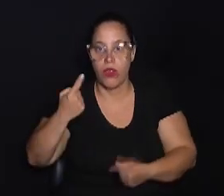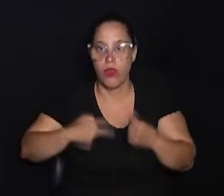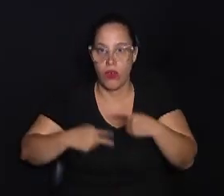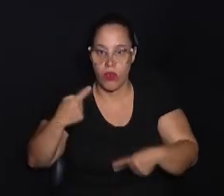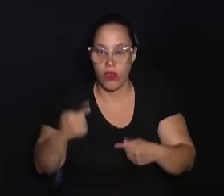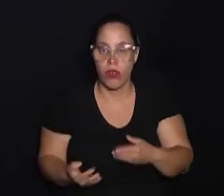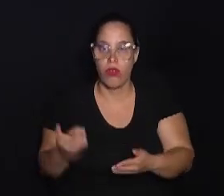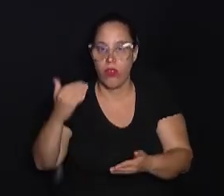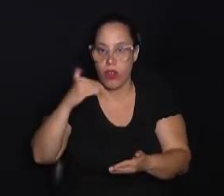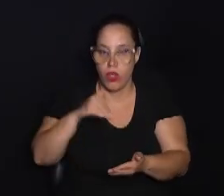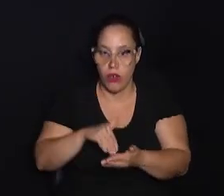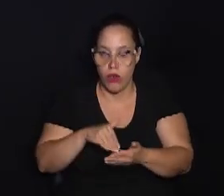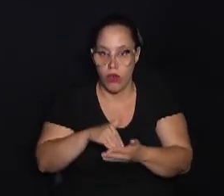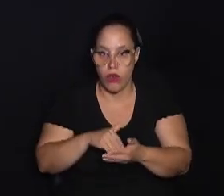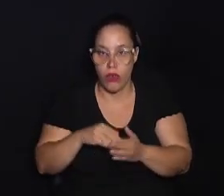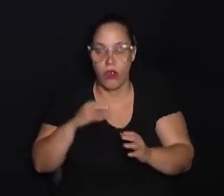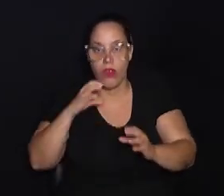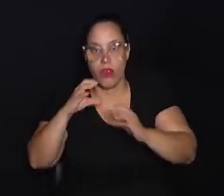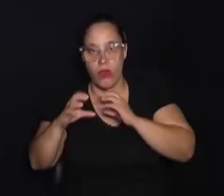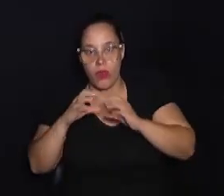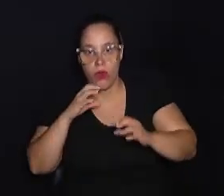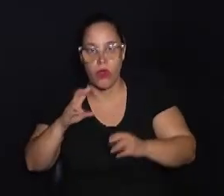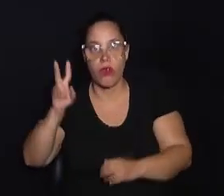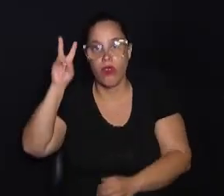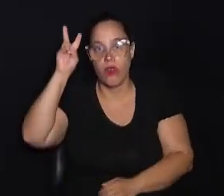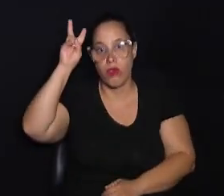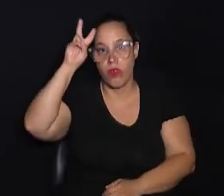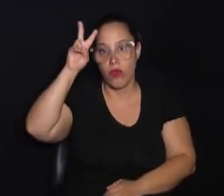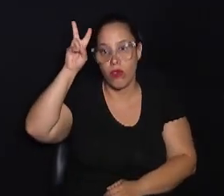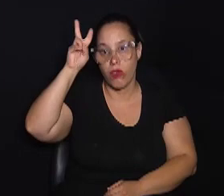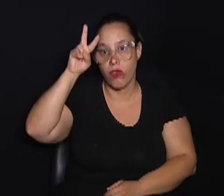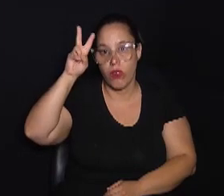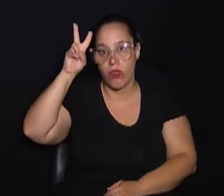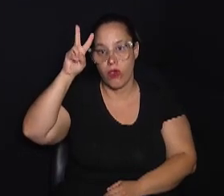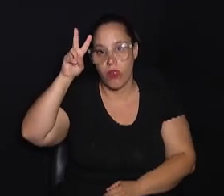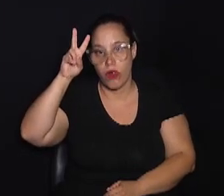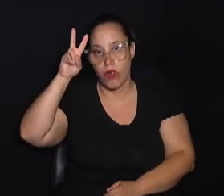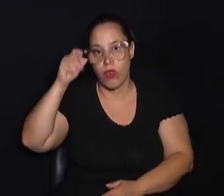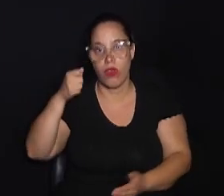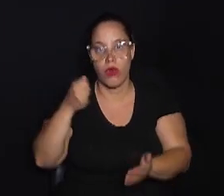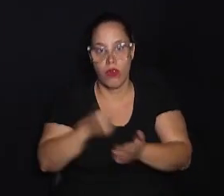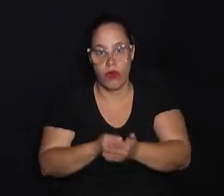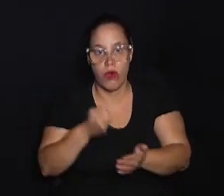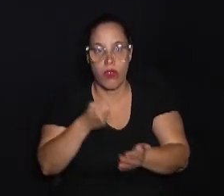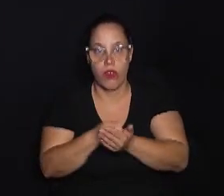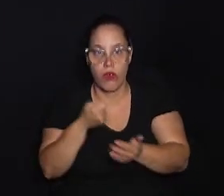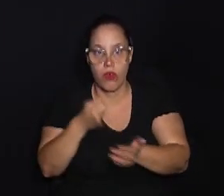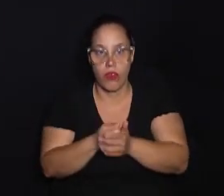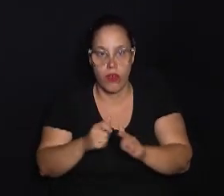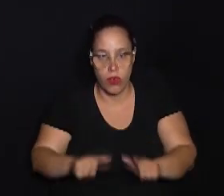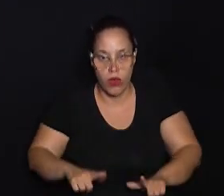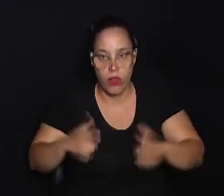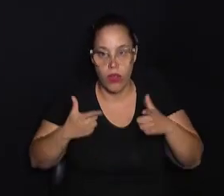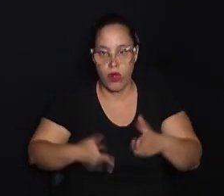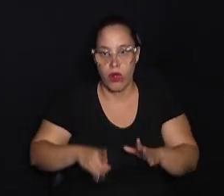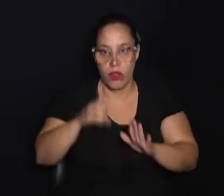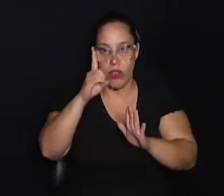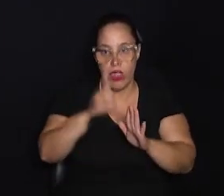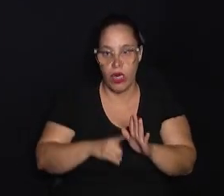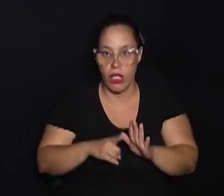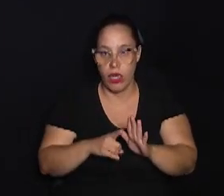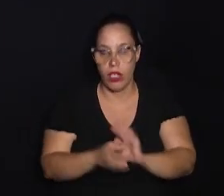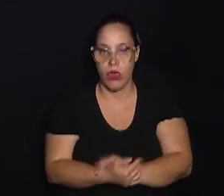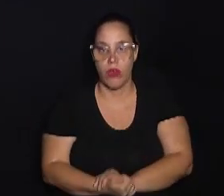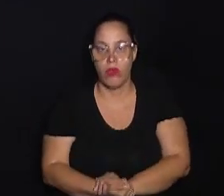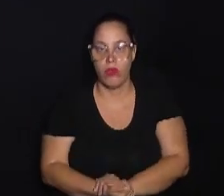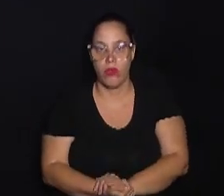vieram aqui, contaram um pouco da sua história e contaram também um pouco da sua atuação na luta pelo direito à cidade, né?